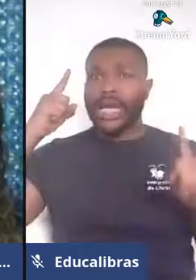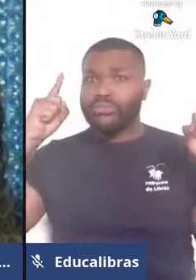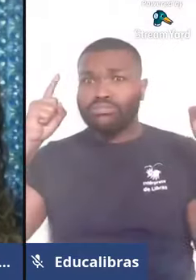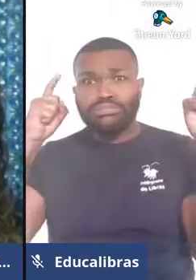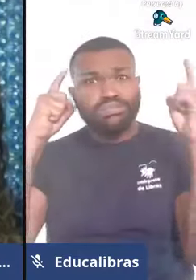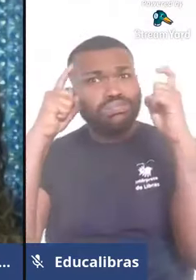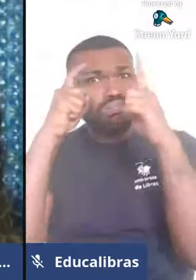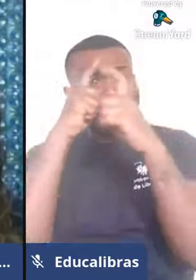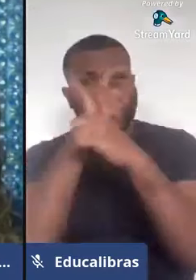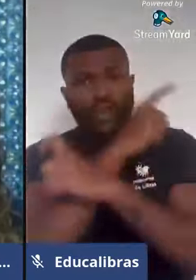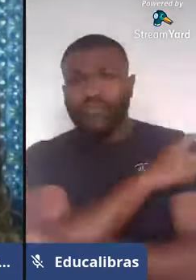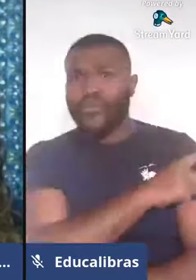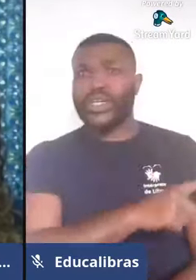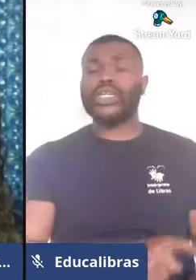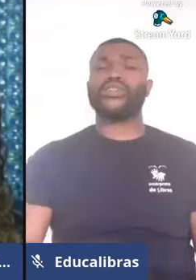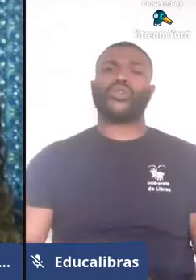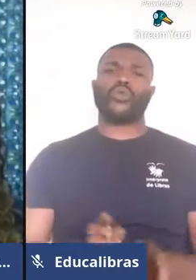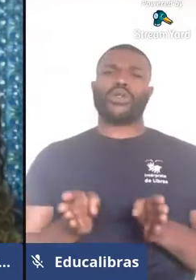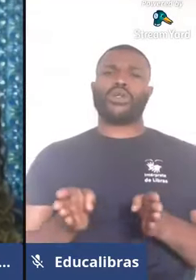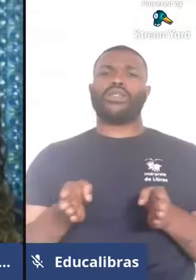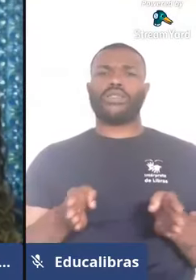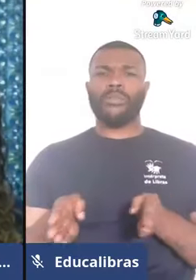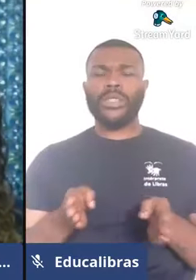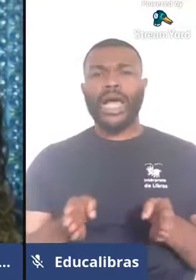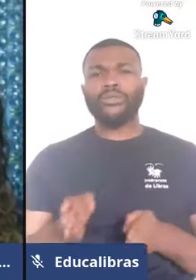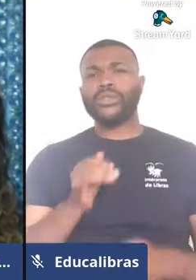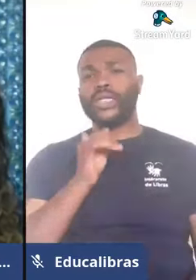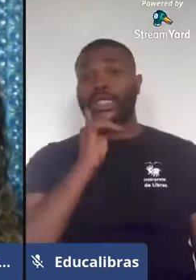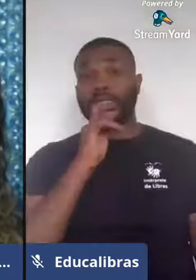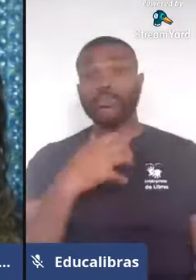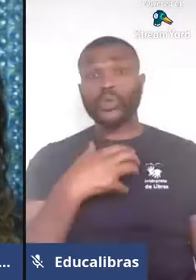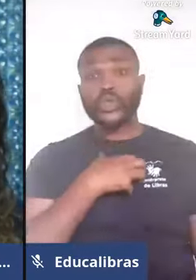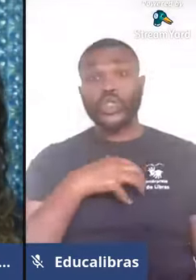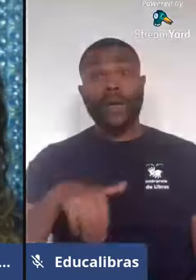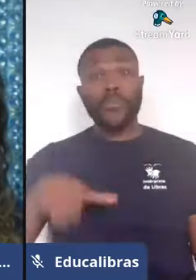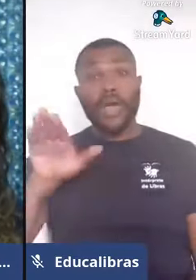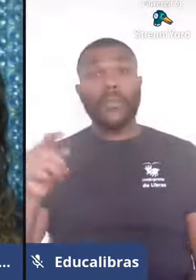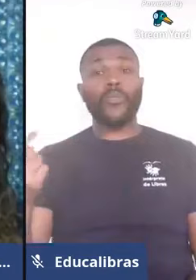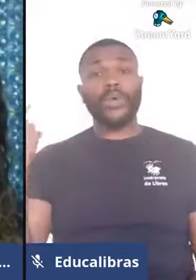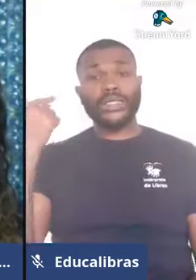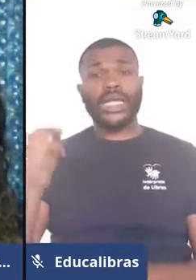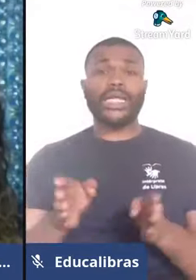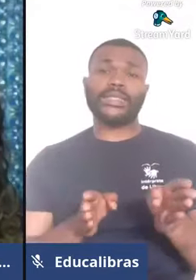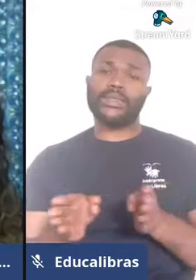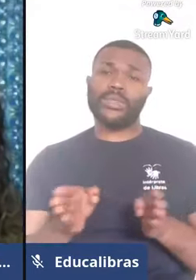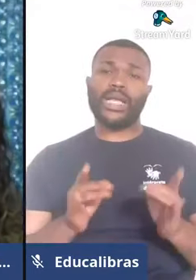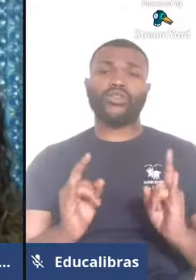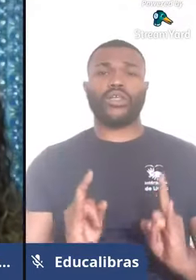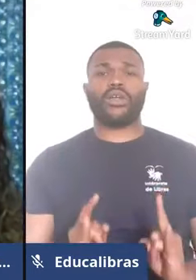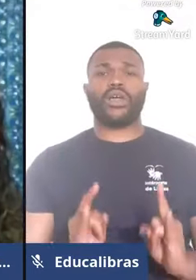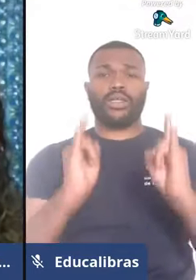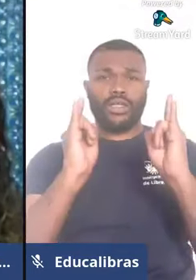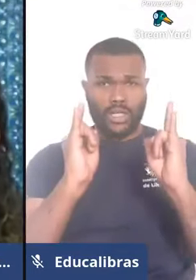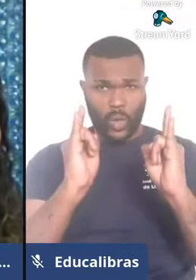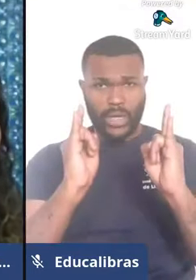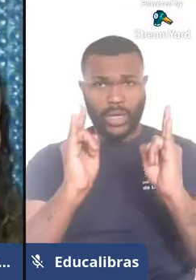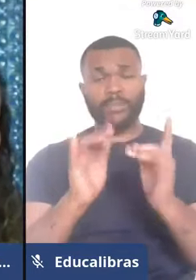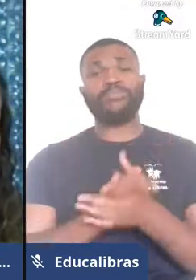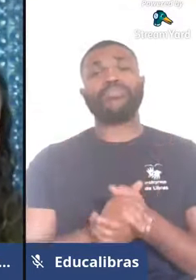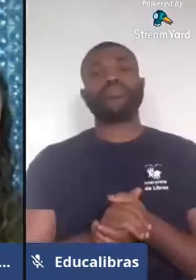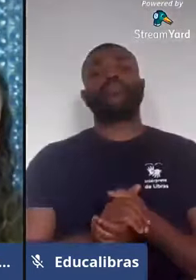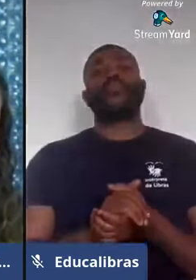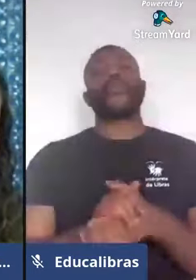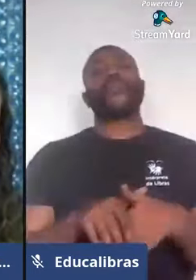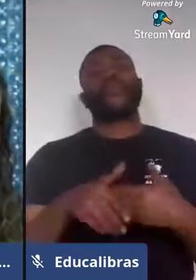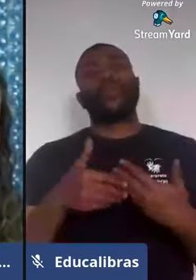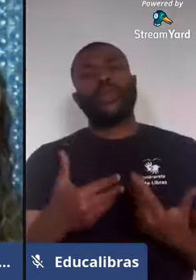outras dimensões da acessibilidade. Então, o que mais impactava ainda era a acessibilidade arquitetônica. E aí a CPA vinha com muita